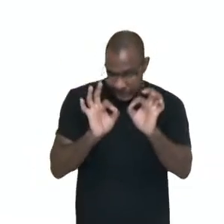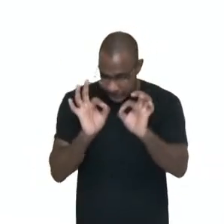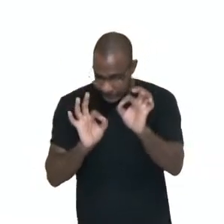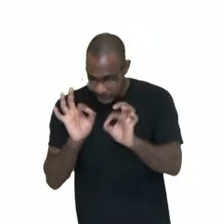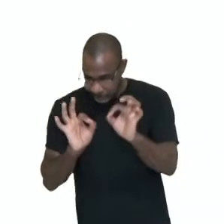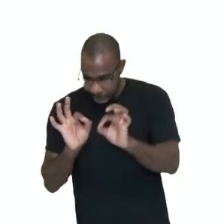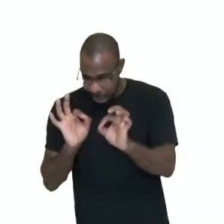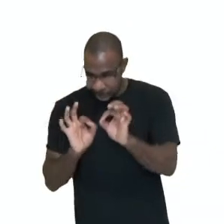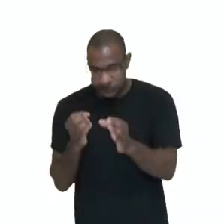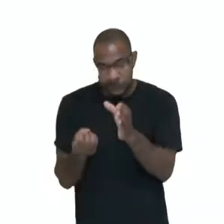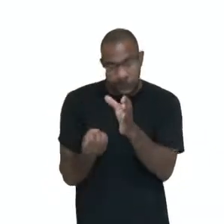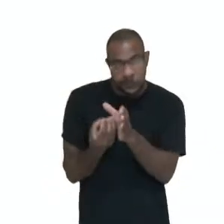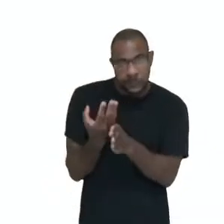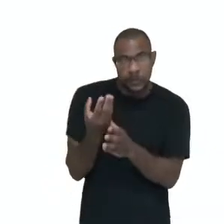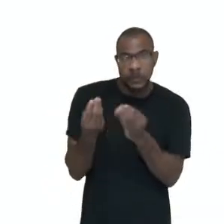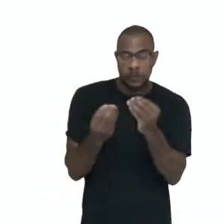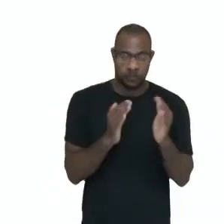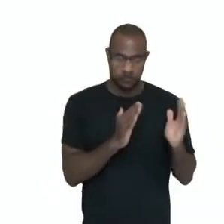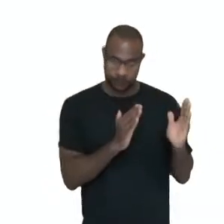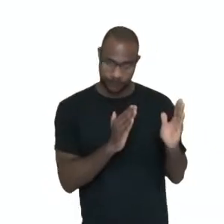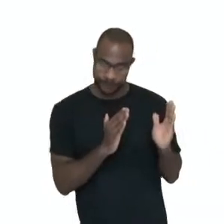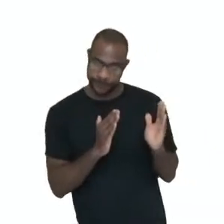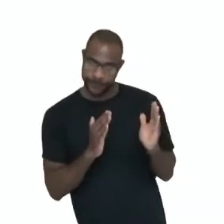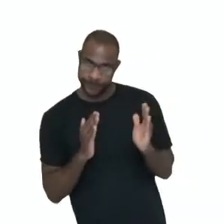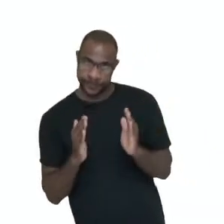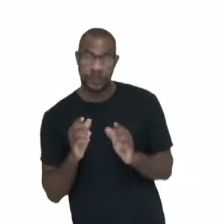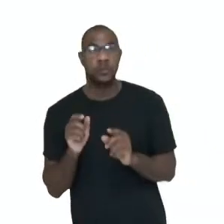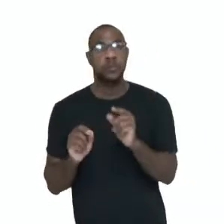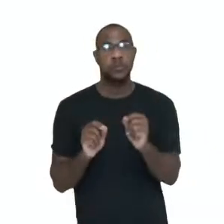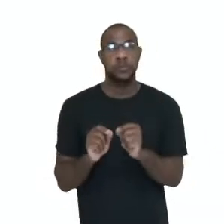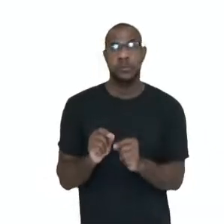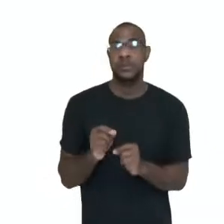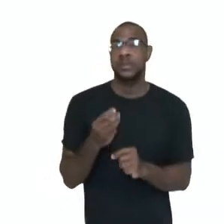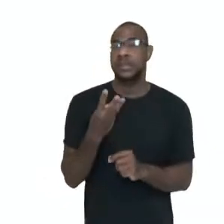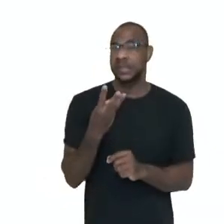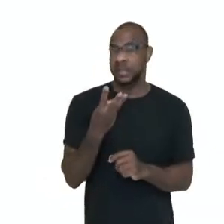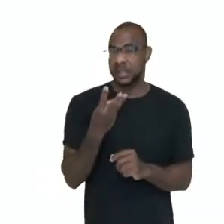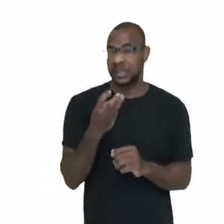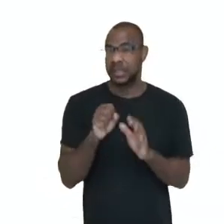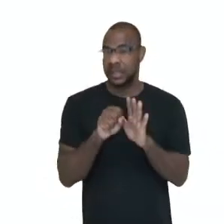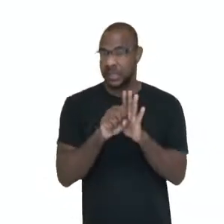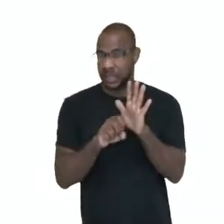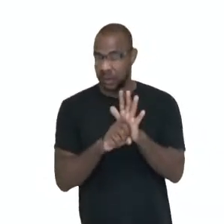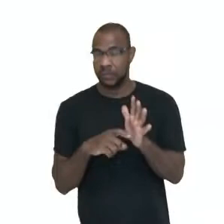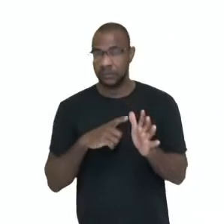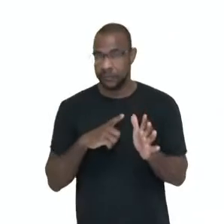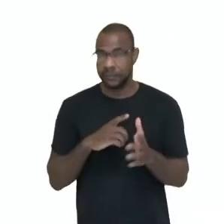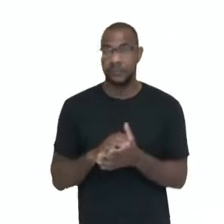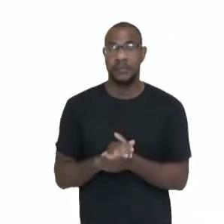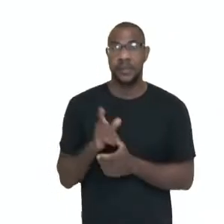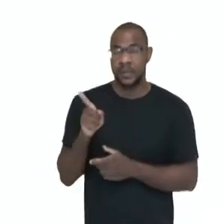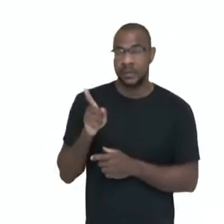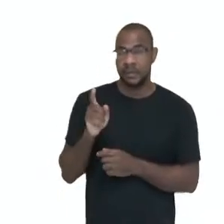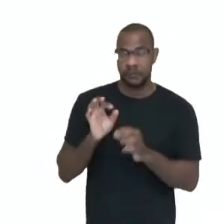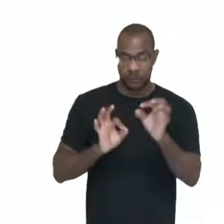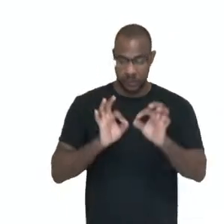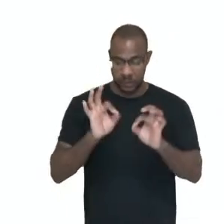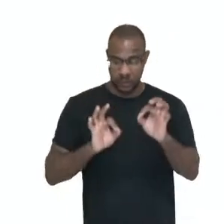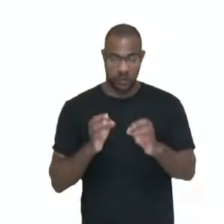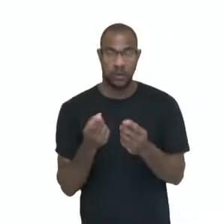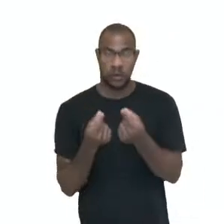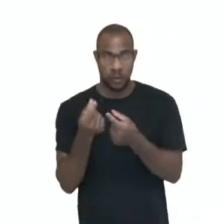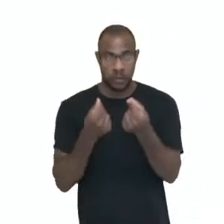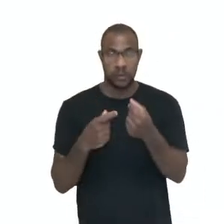foi construída ao decorrer de pelo menos 3 séculos. A gente percebe que essa ascensão econômica ela teve uma